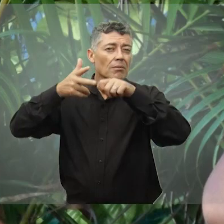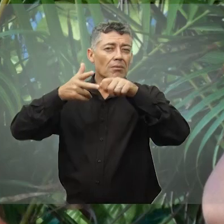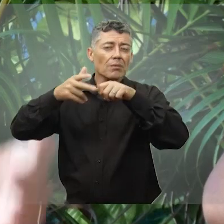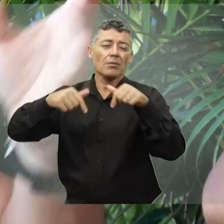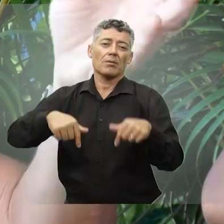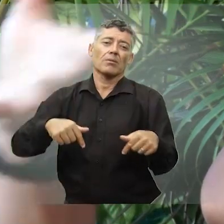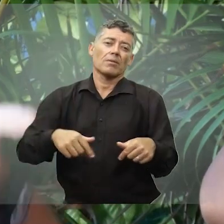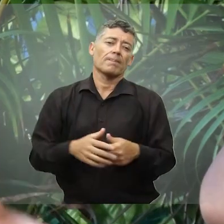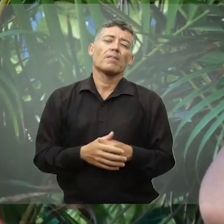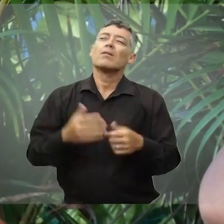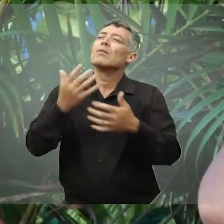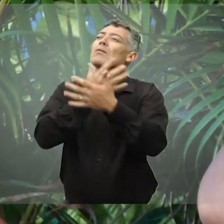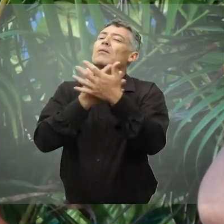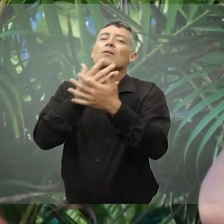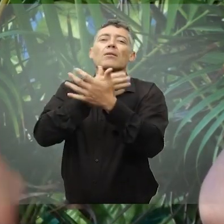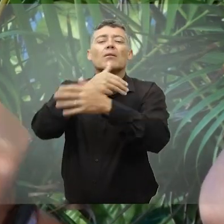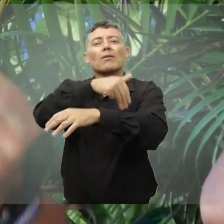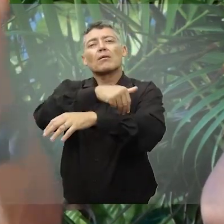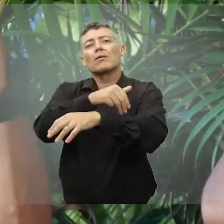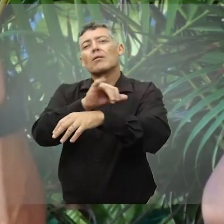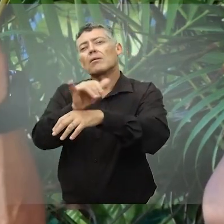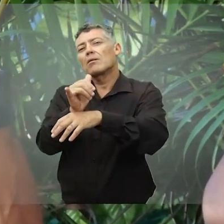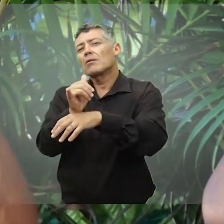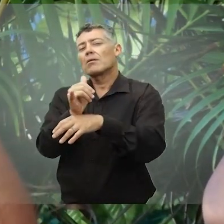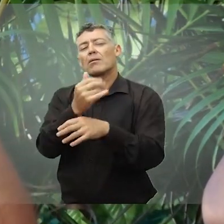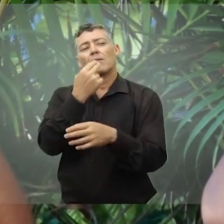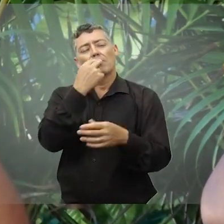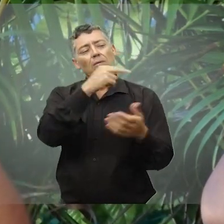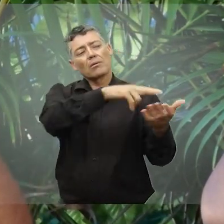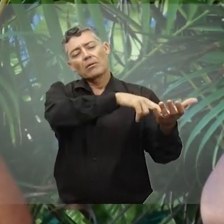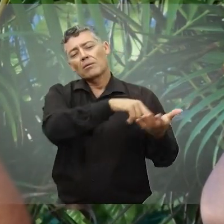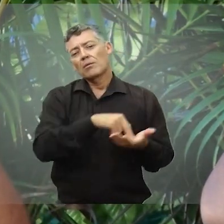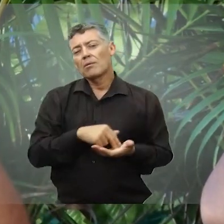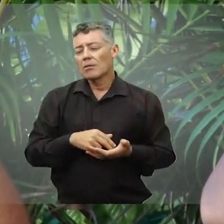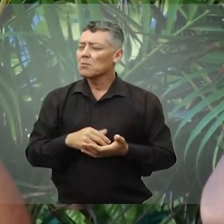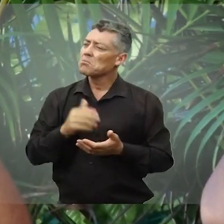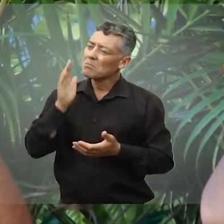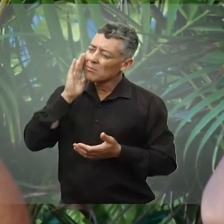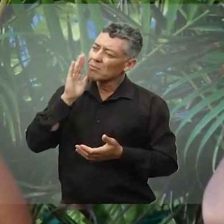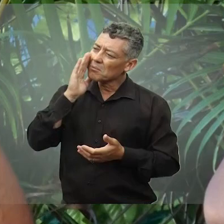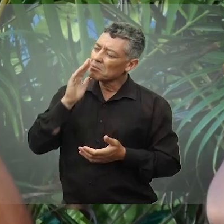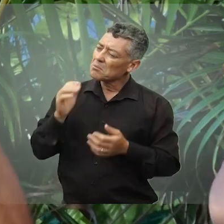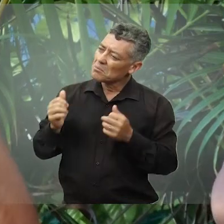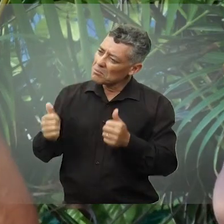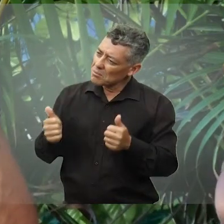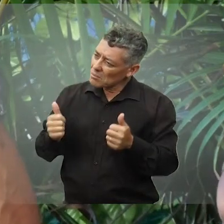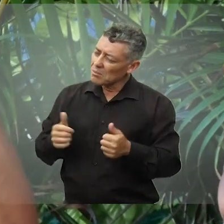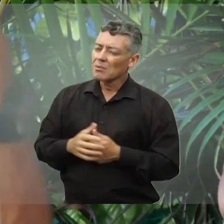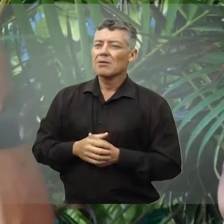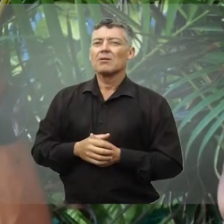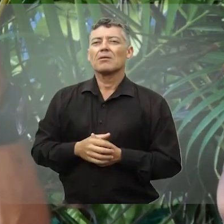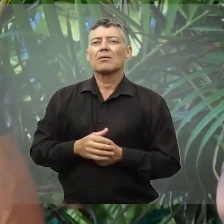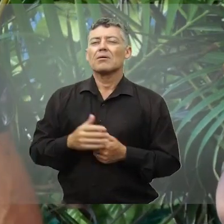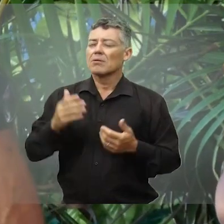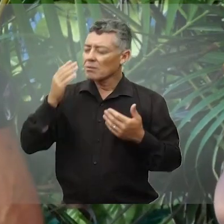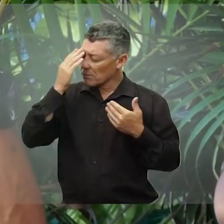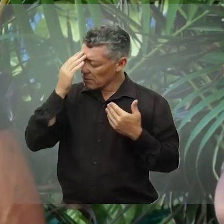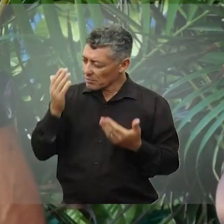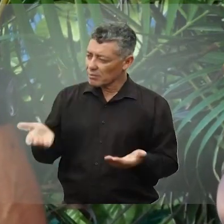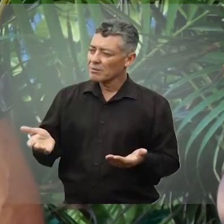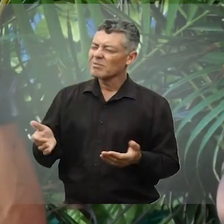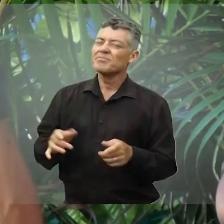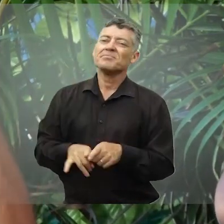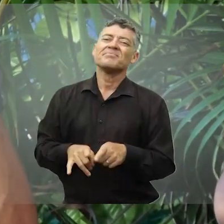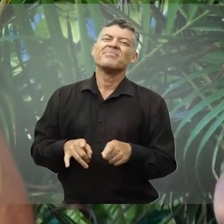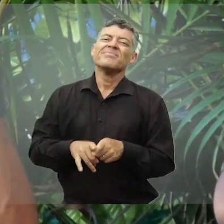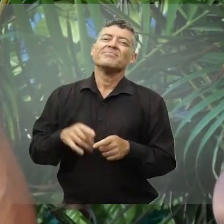casa e cantando Maria Joaquina. E ele mandou isso para mim, eu falei, cara, que legal, bicho, que massa. Eu agradeci bastante a ele,